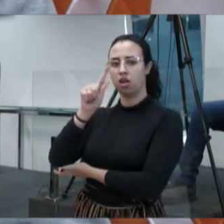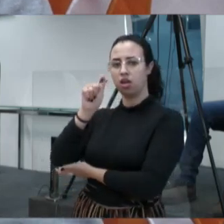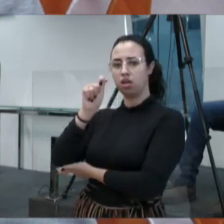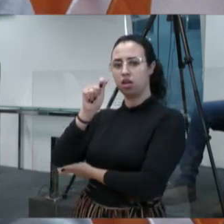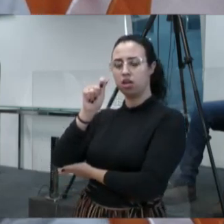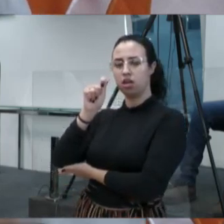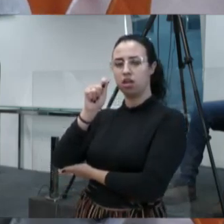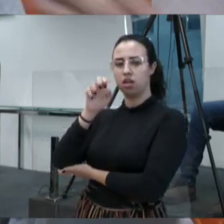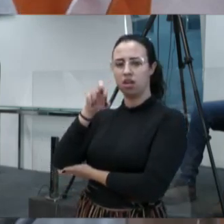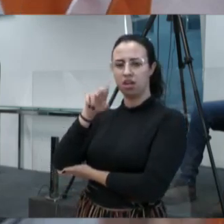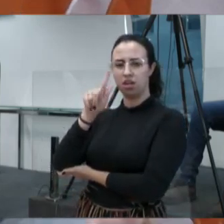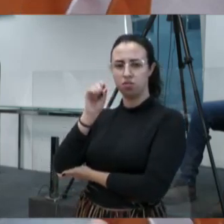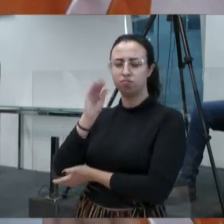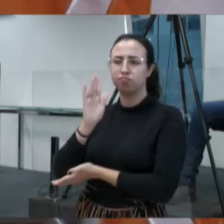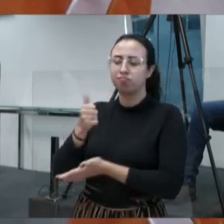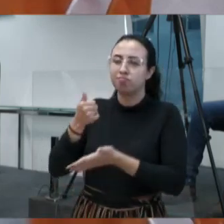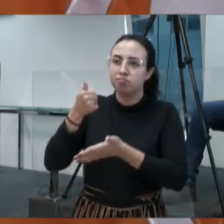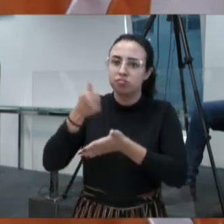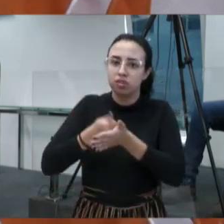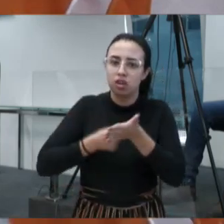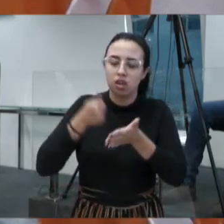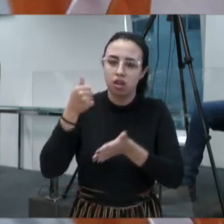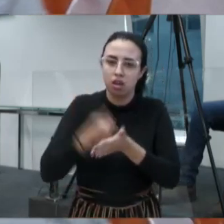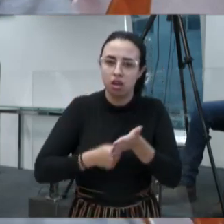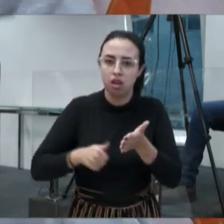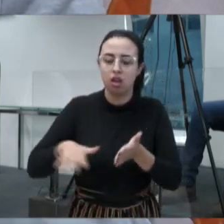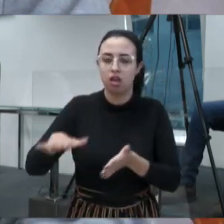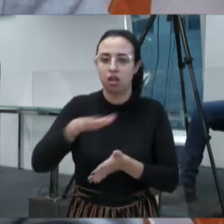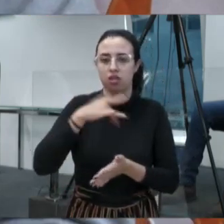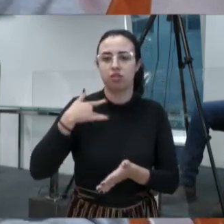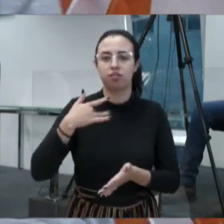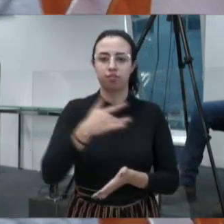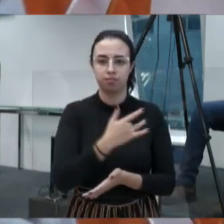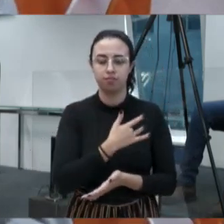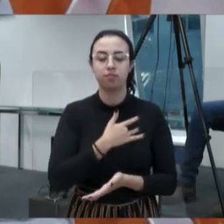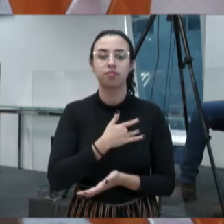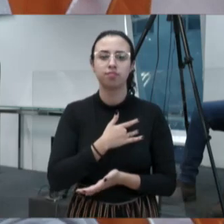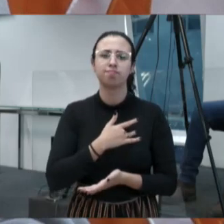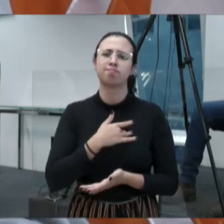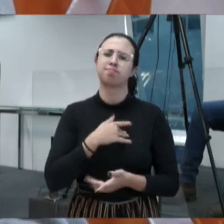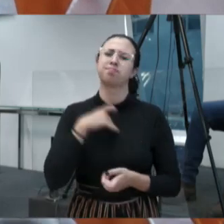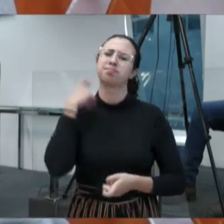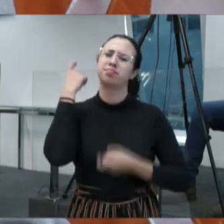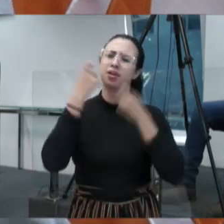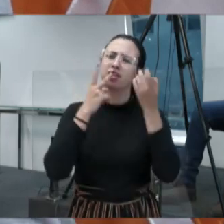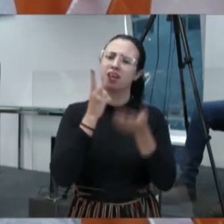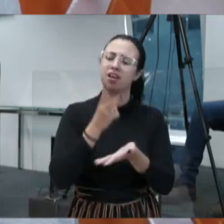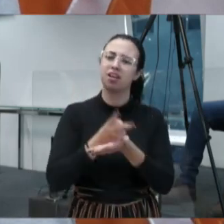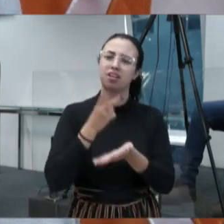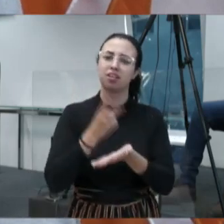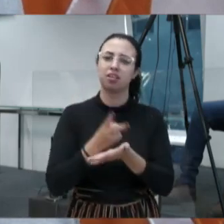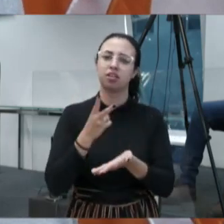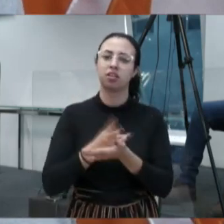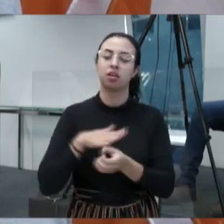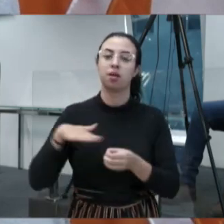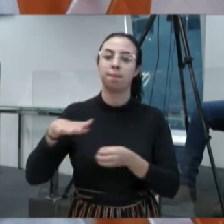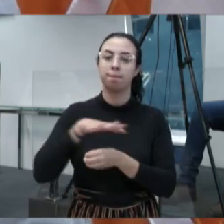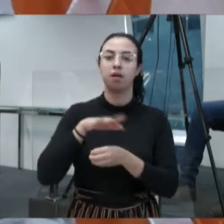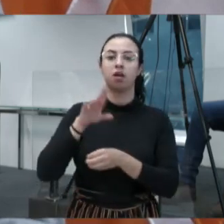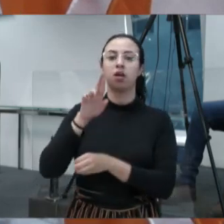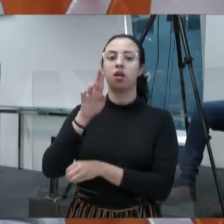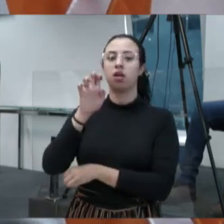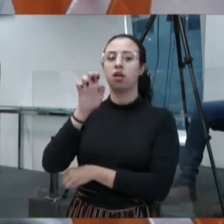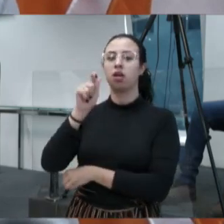gente tem lutado, não só em infraestrutura, como a demanda saúde. A saúde é uma das nossas preocupações aí que a gente tem, e o bairro Realengo,